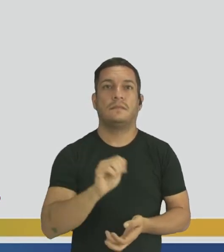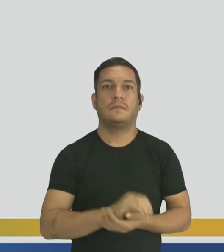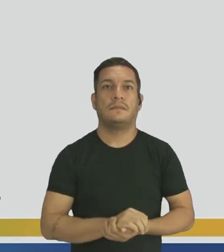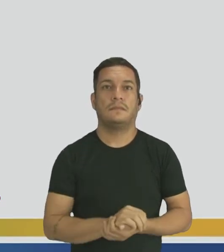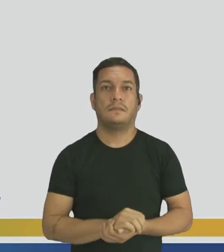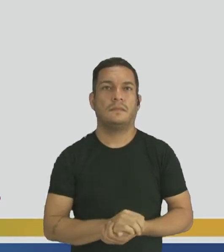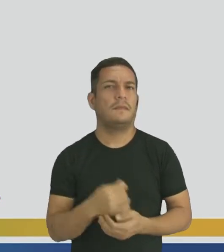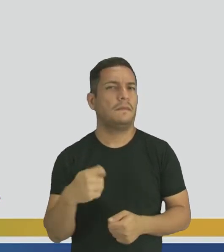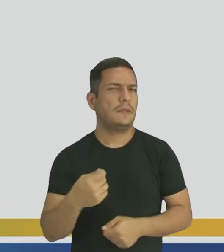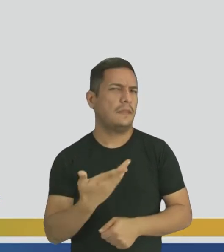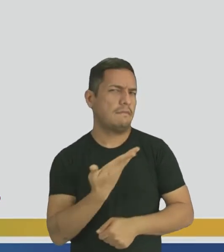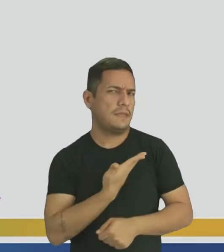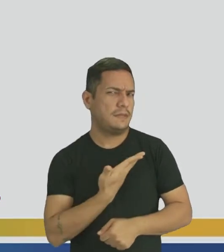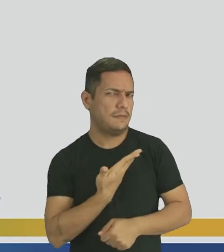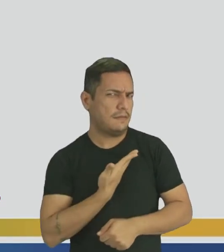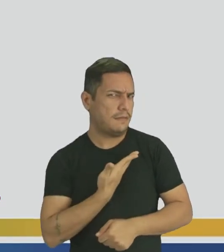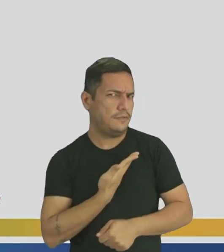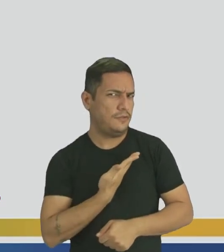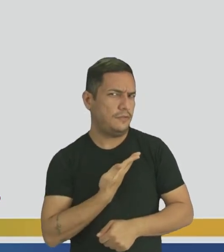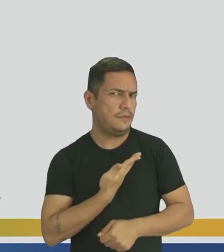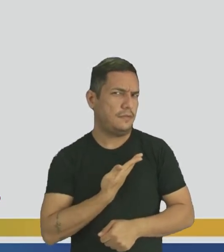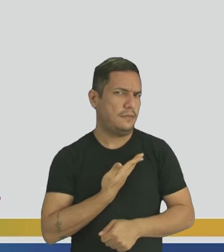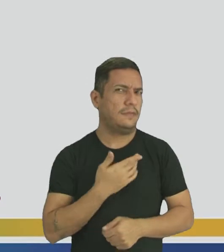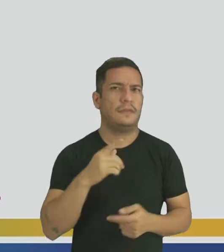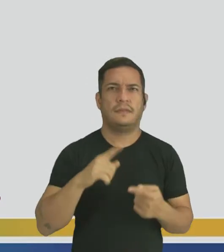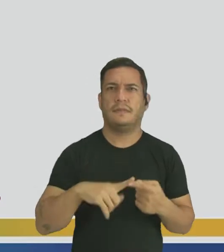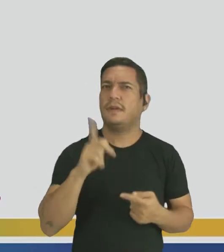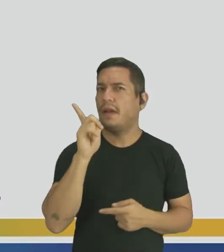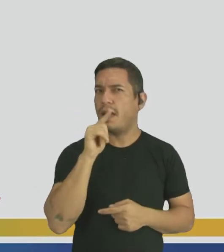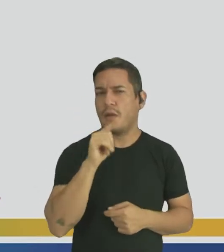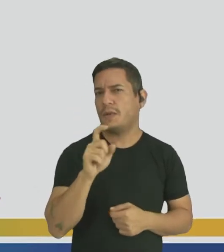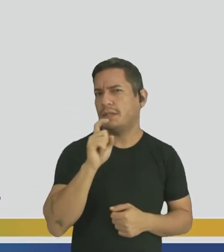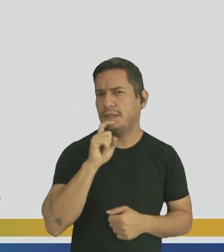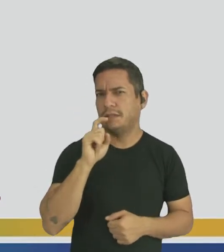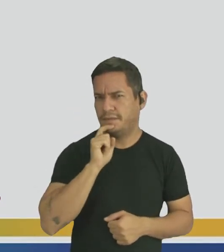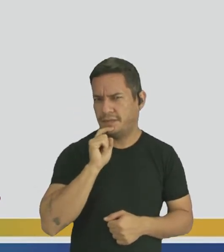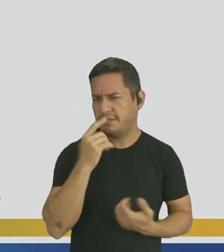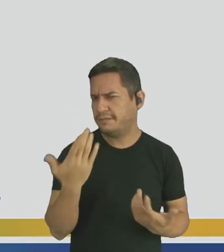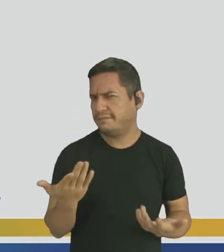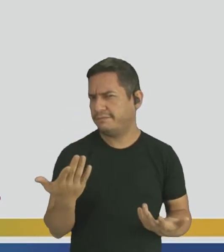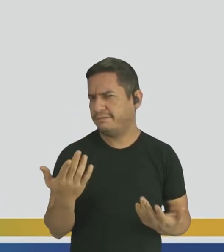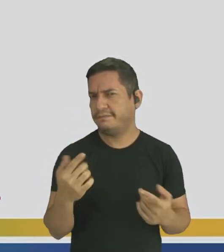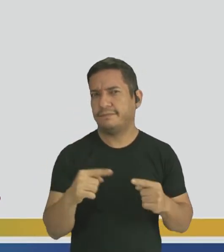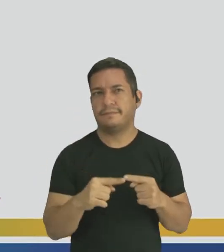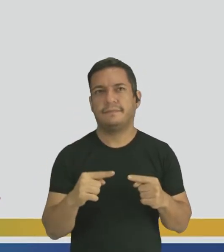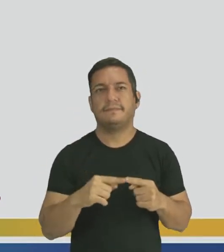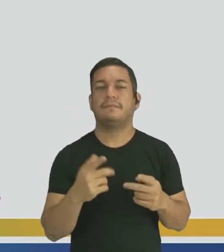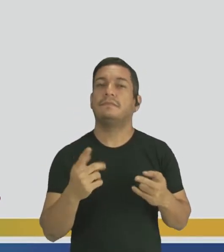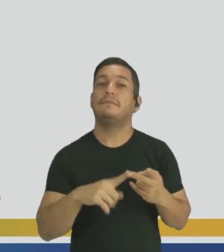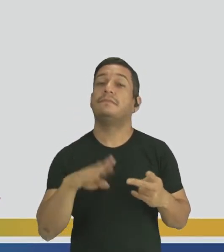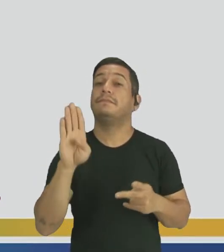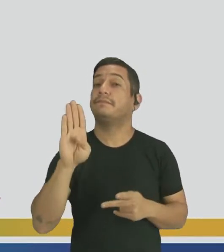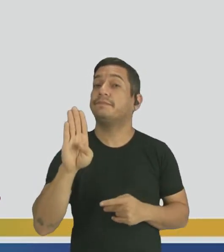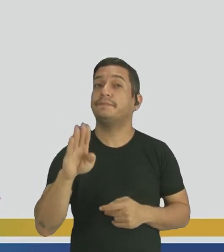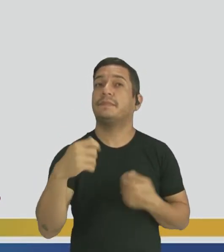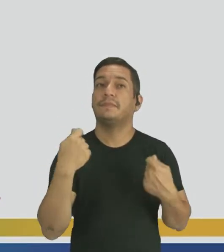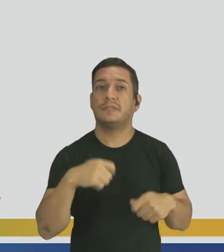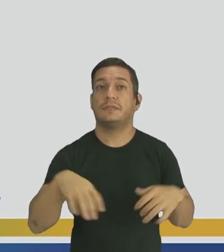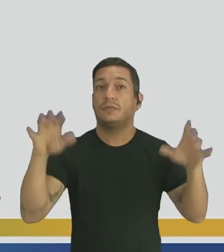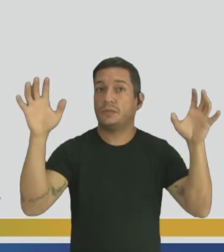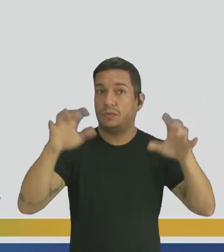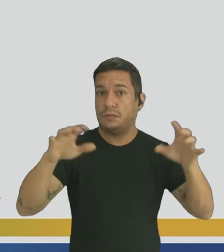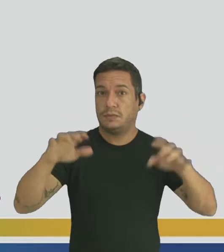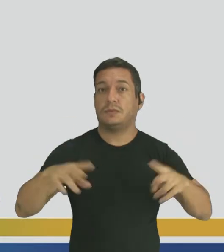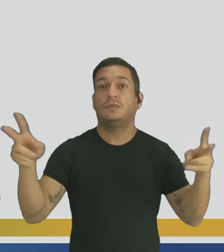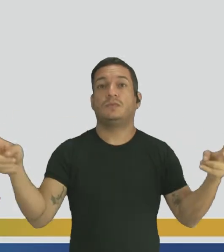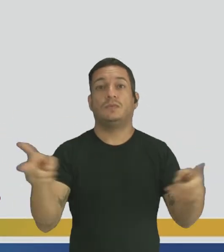Ela precisa de amizade, água e frio? Letra B. Ela precisa da